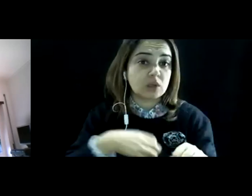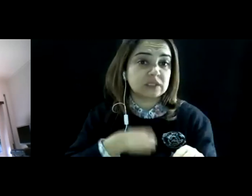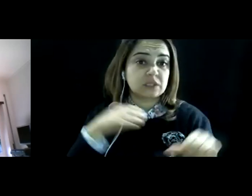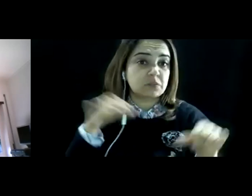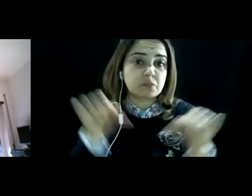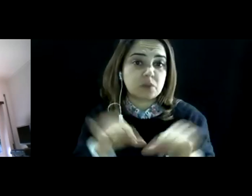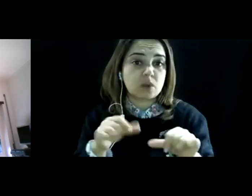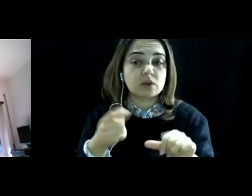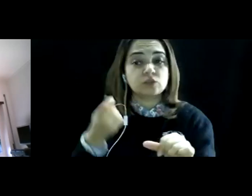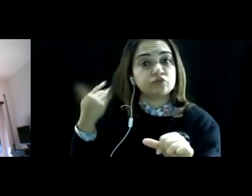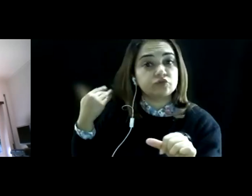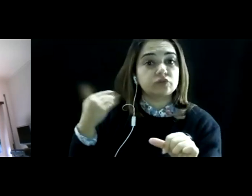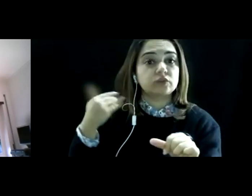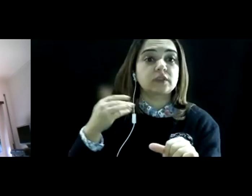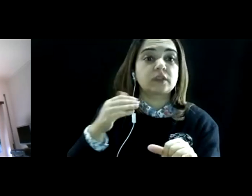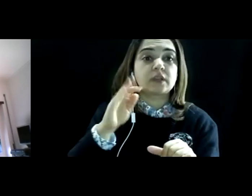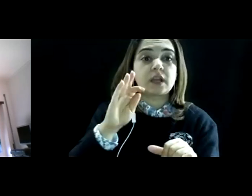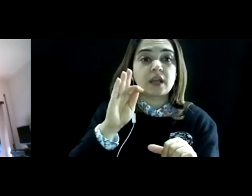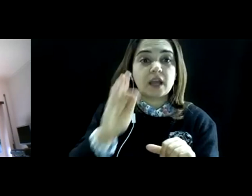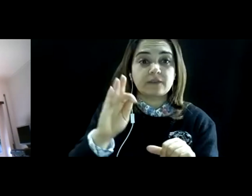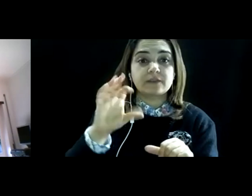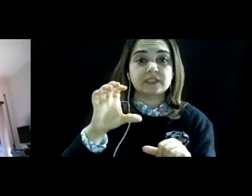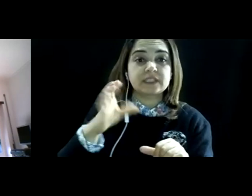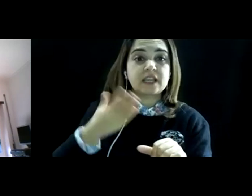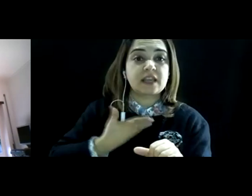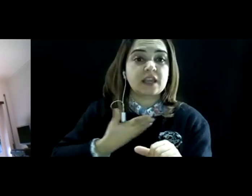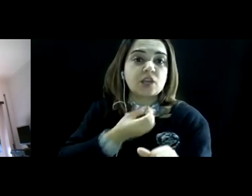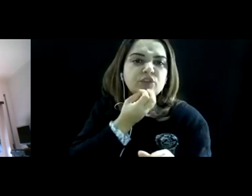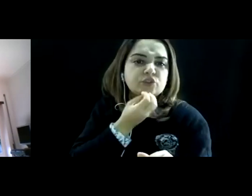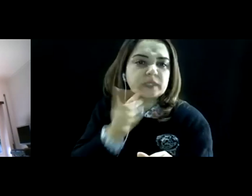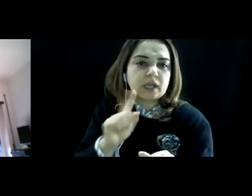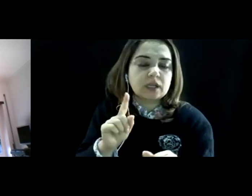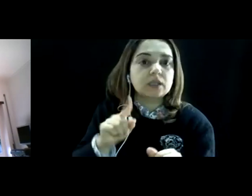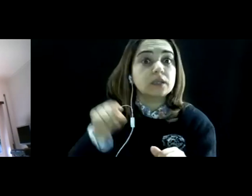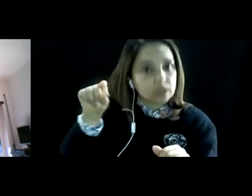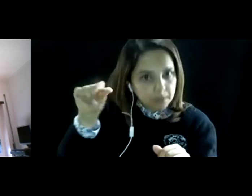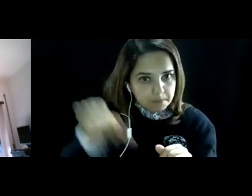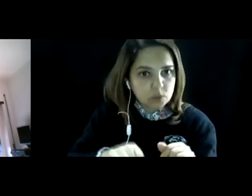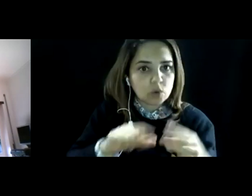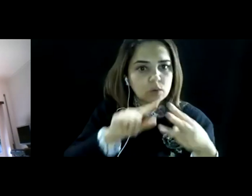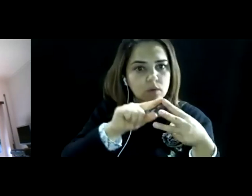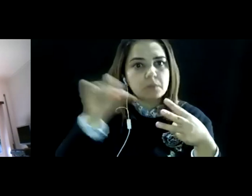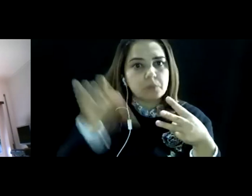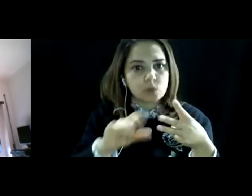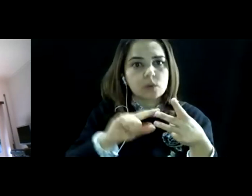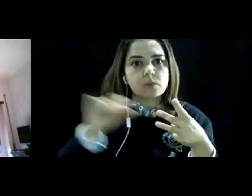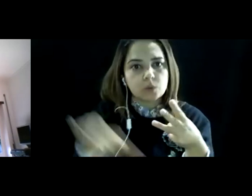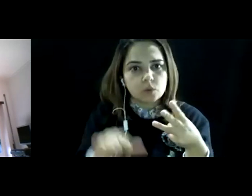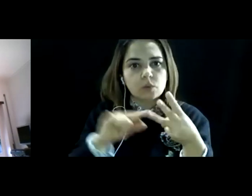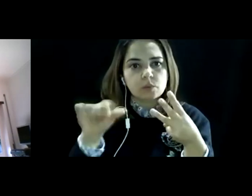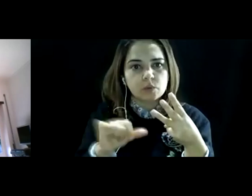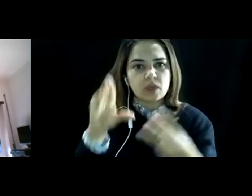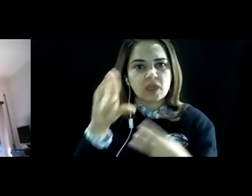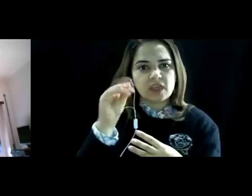mais recentemente as UFCDs, eu não vou explicar, que a pessoa depois não tem tempo que é, também piorou. Portanto, tudo que foi introduzido no ensino profissional nos últimos 10 anos